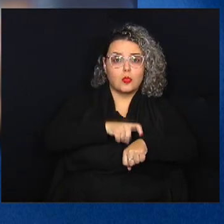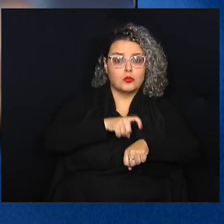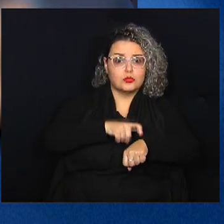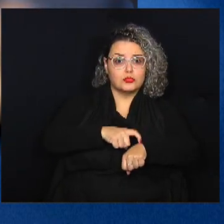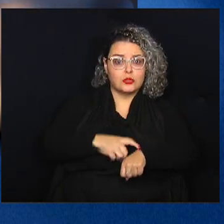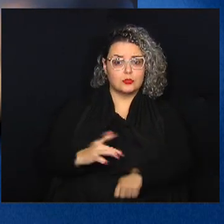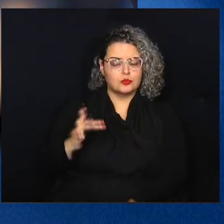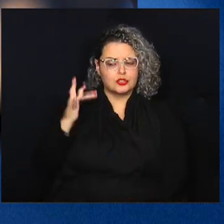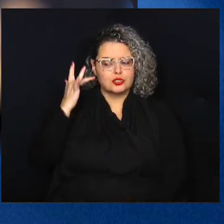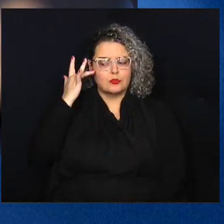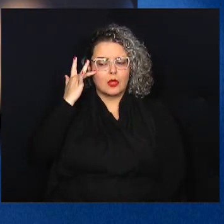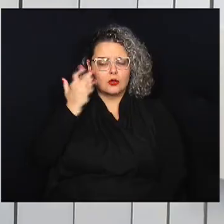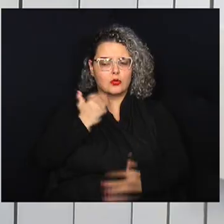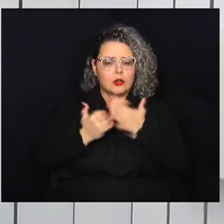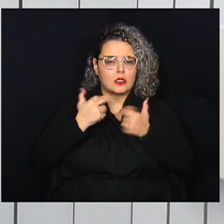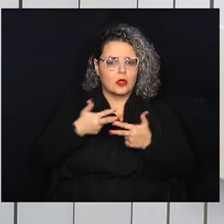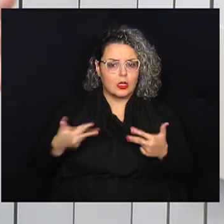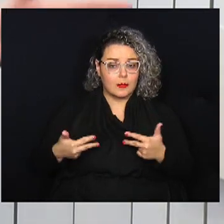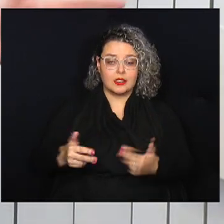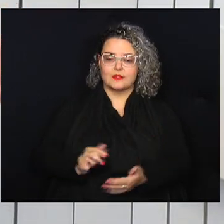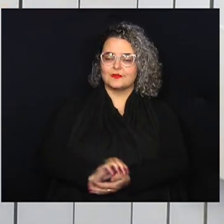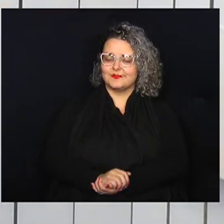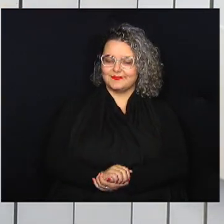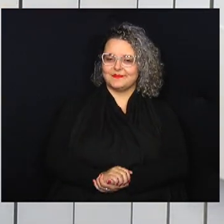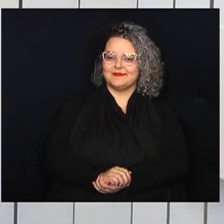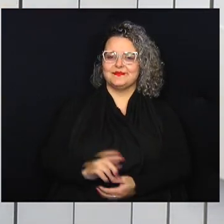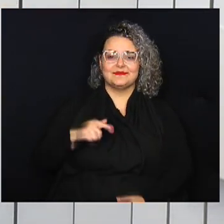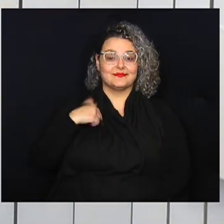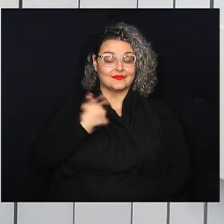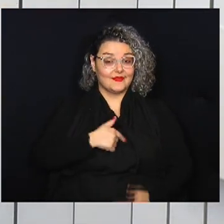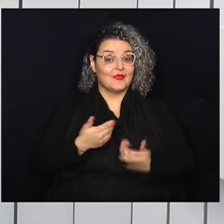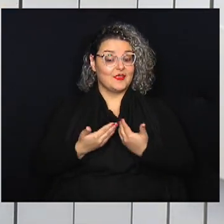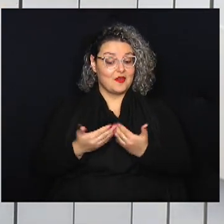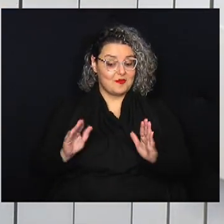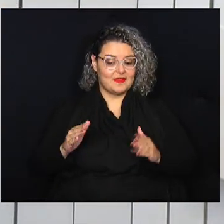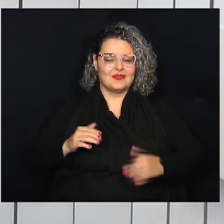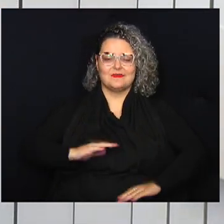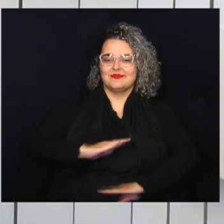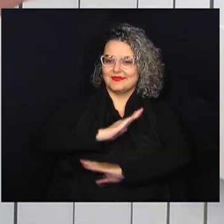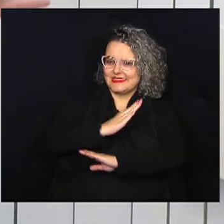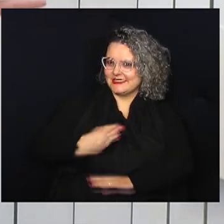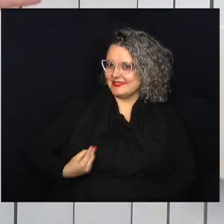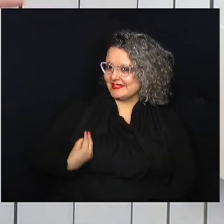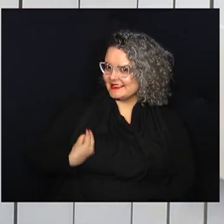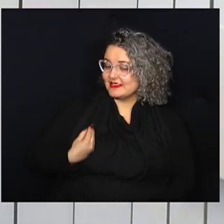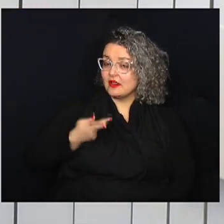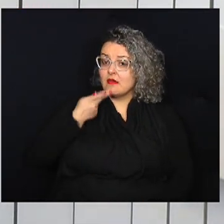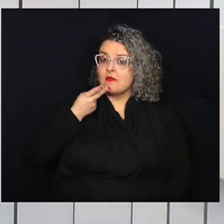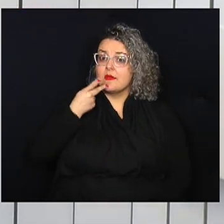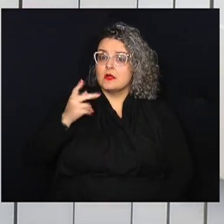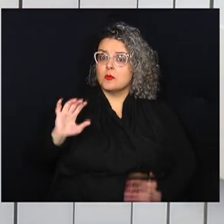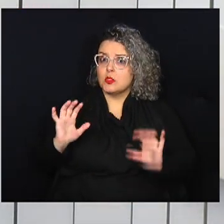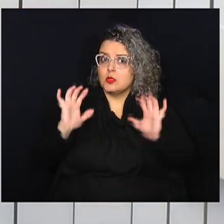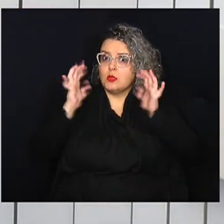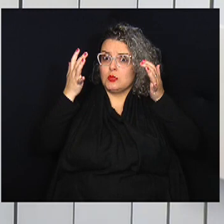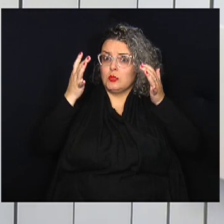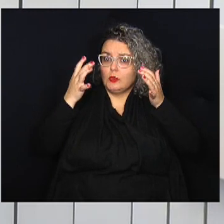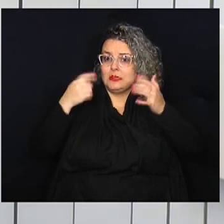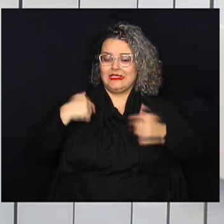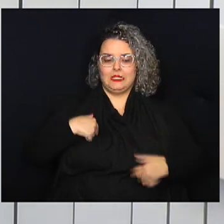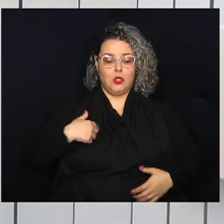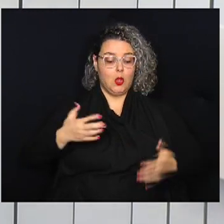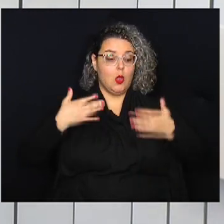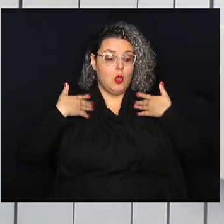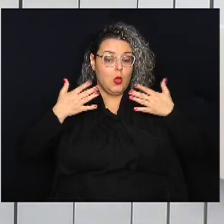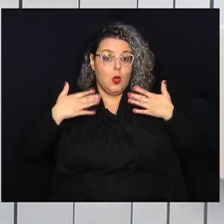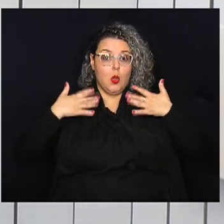dos alimentos. E a gente abre a edição de hoje falando sobre o clima. Eu, que sou calorento,